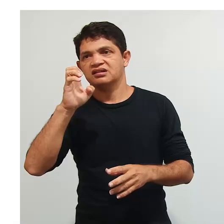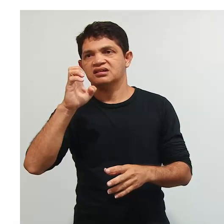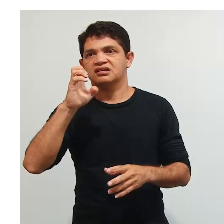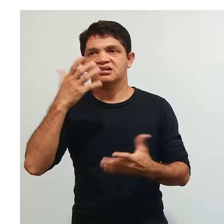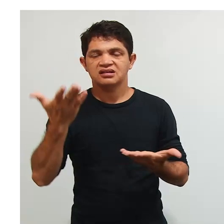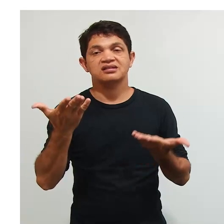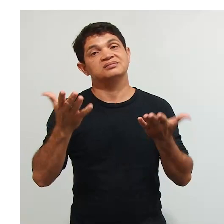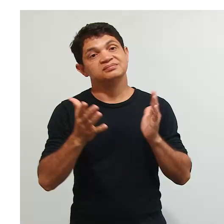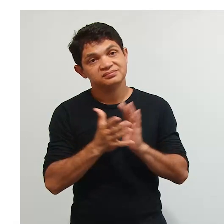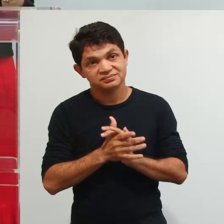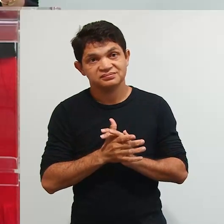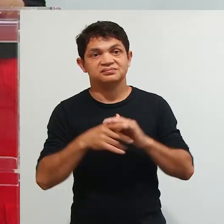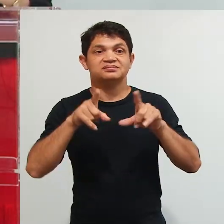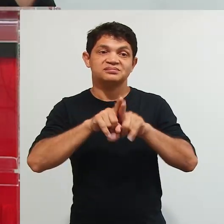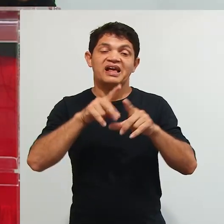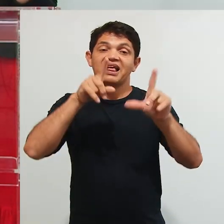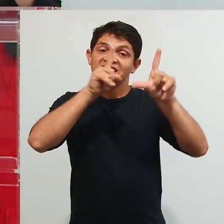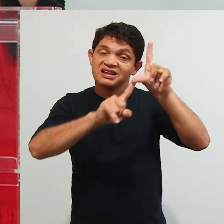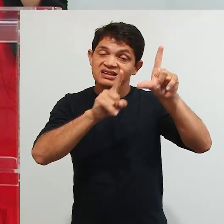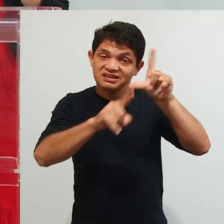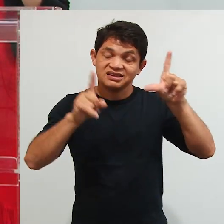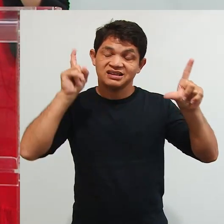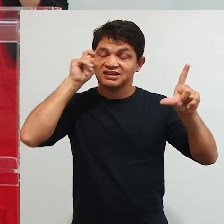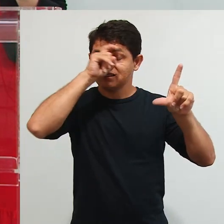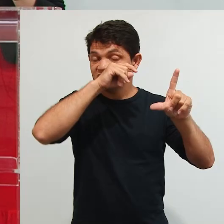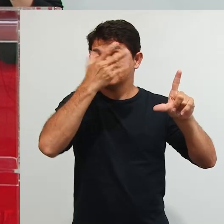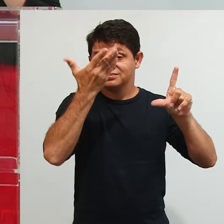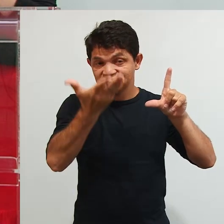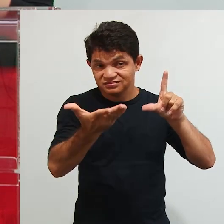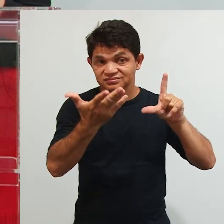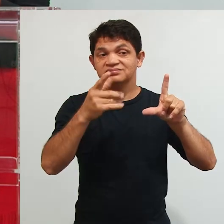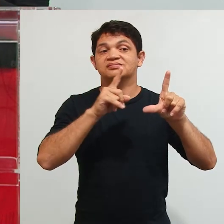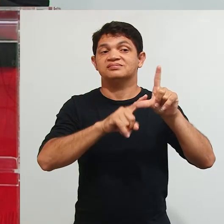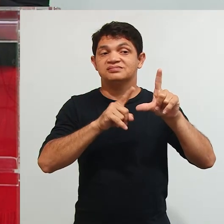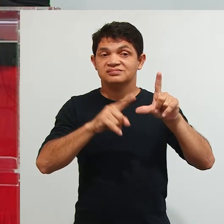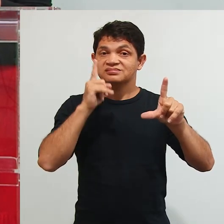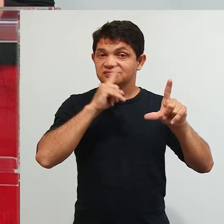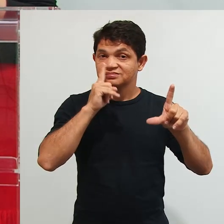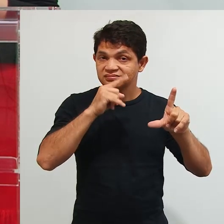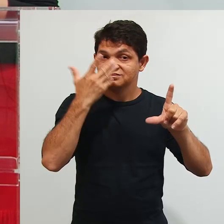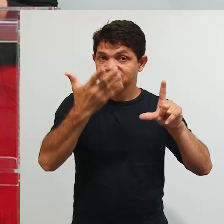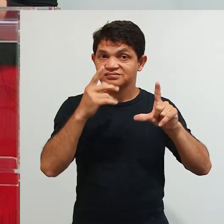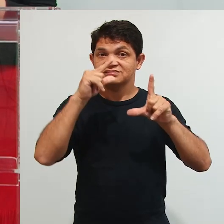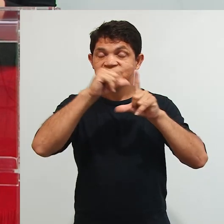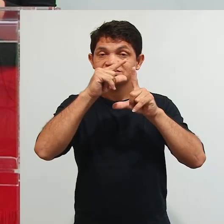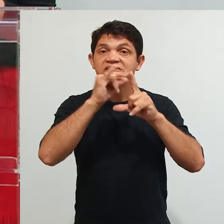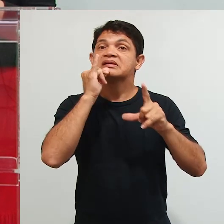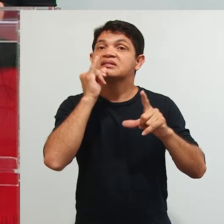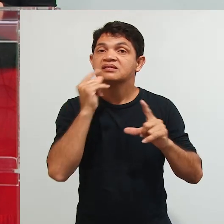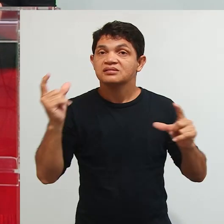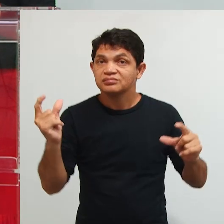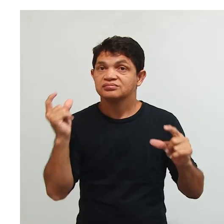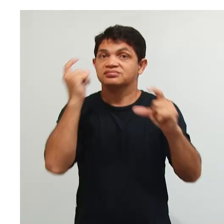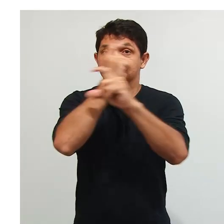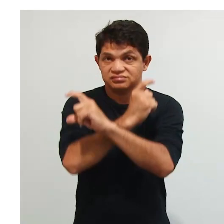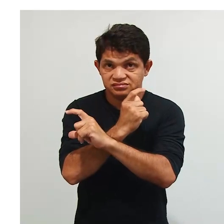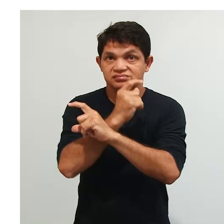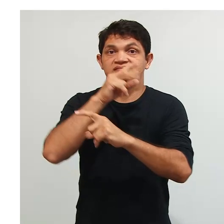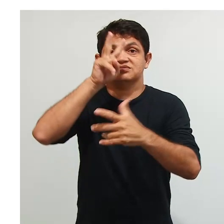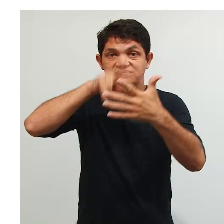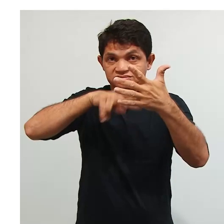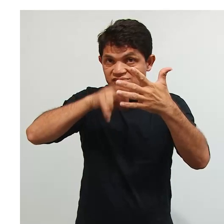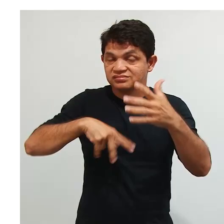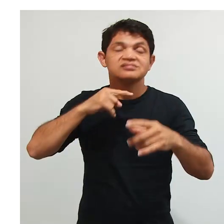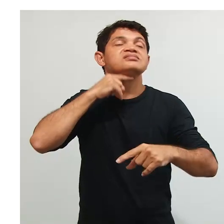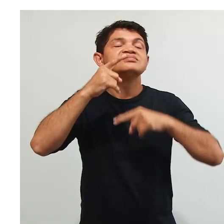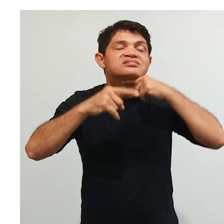sorvata. Então, ela trocou as letras, você viu? Que aqui eu troquei as vogais, por exemplo, né? E aí ela